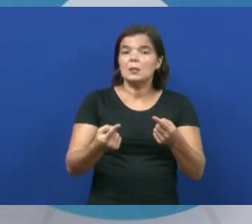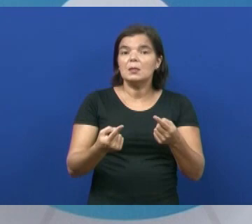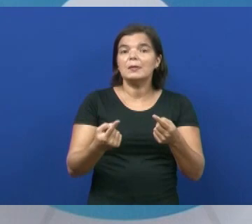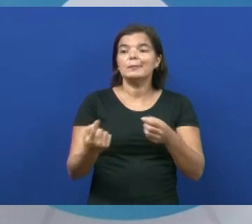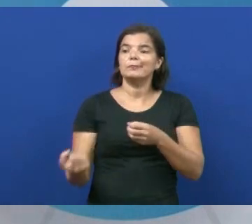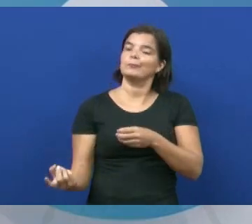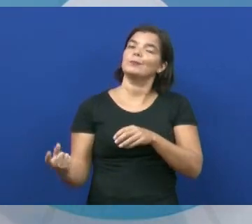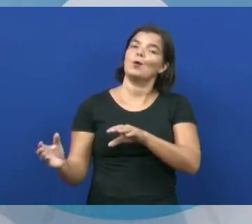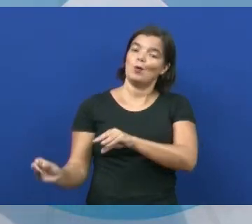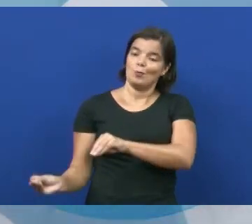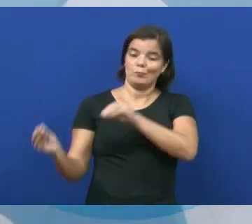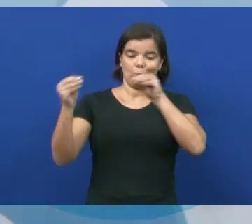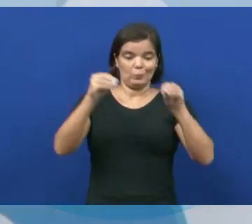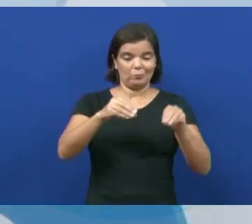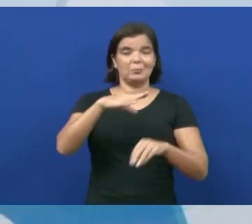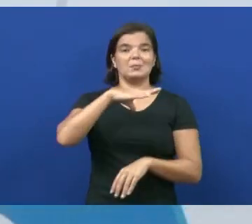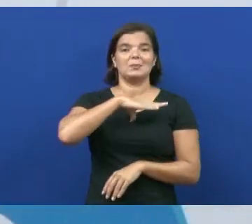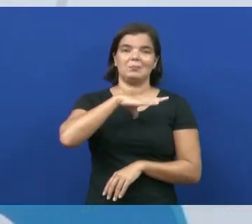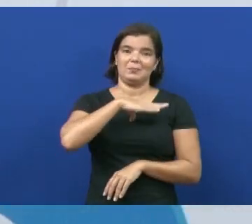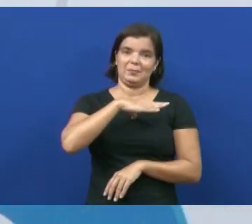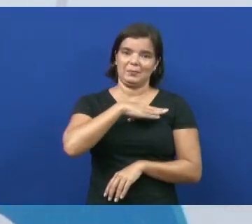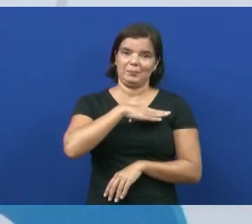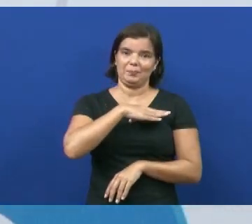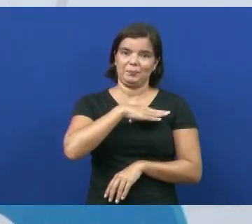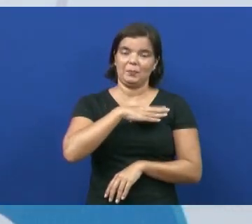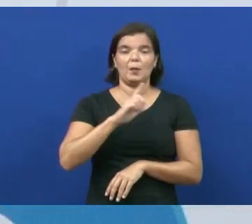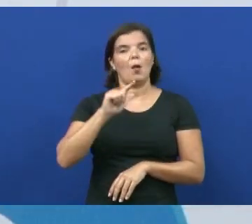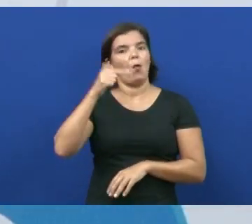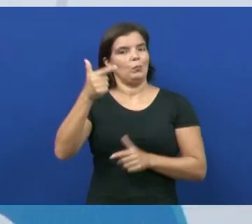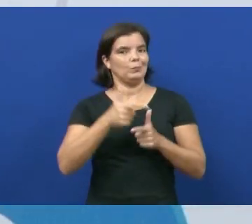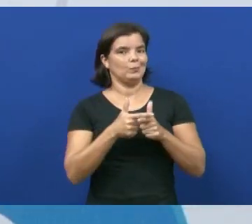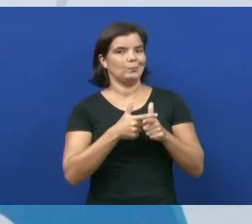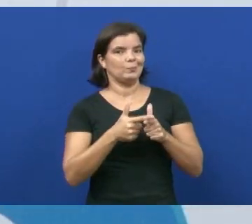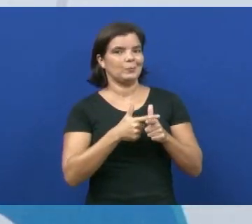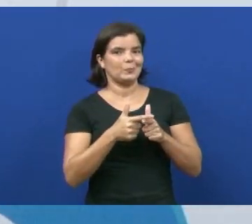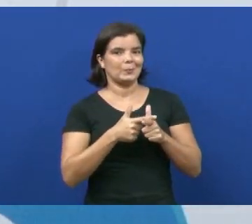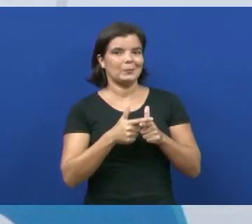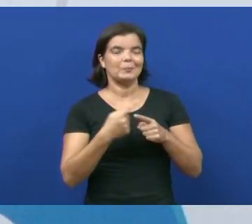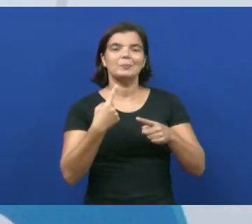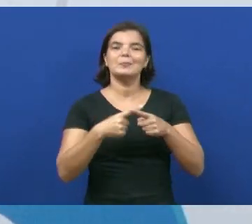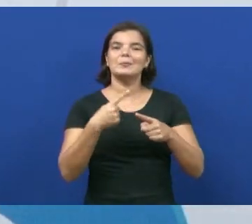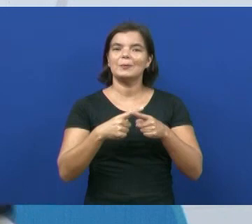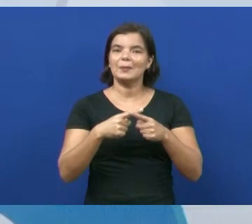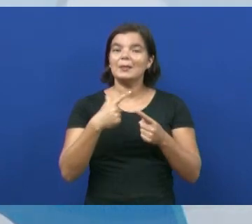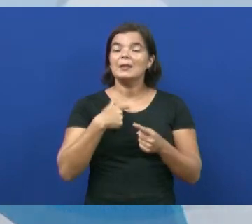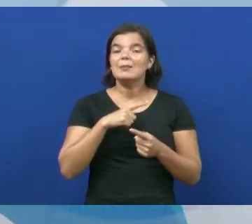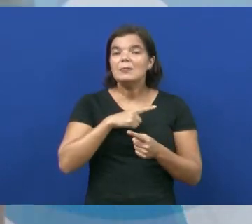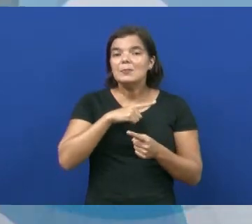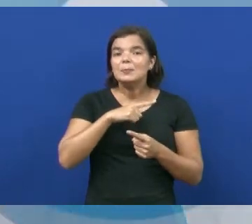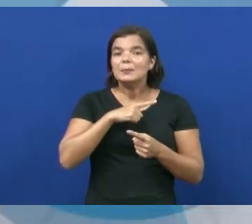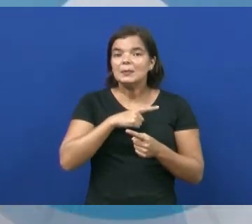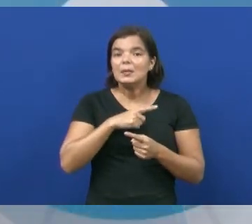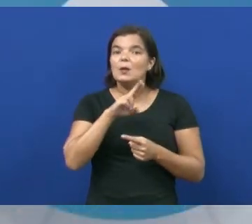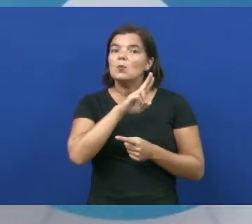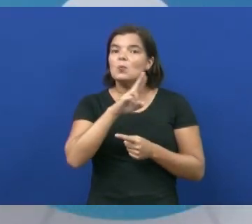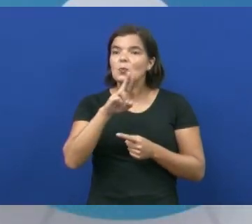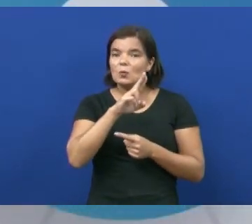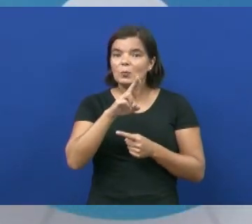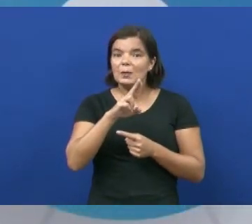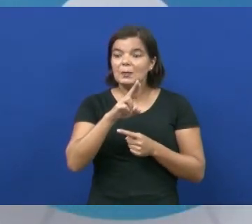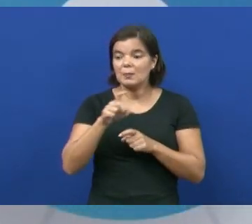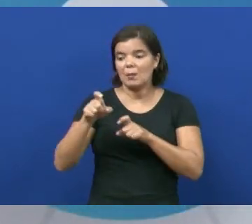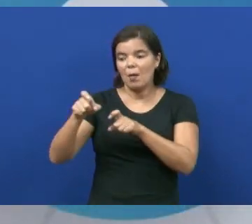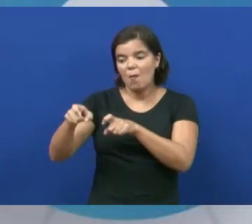fazer o quê? Né? Morar na cidade. E aí um outro problema. Por quê? Porque nós vamos ter o chamado êxodo